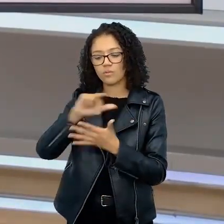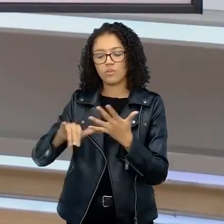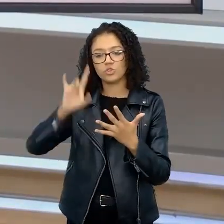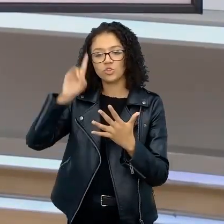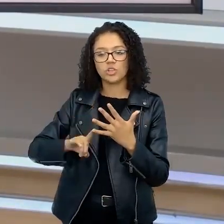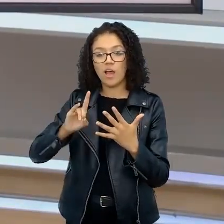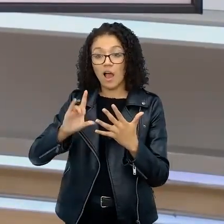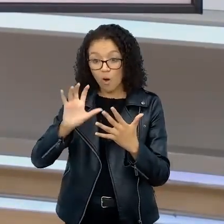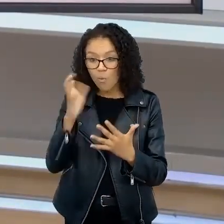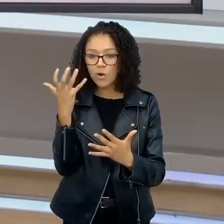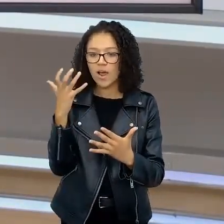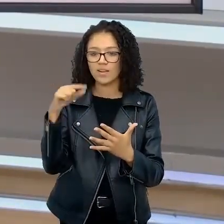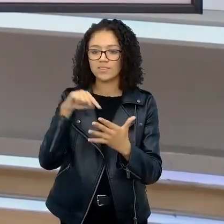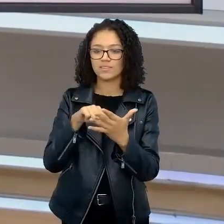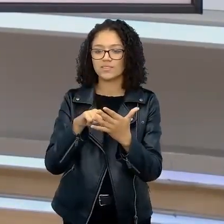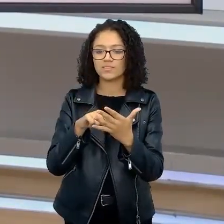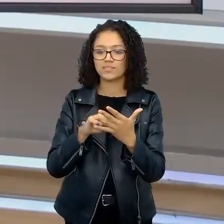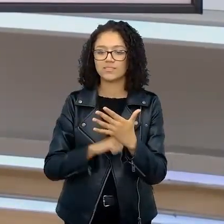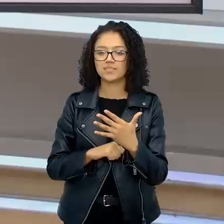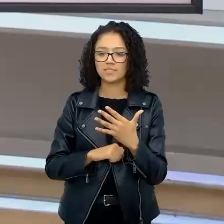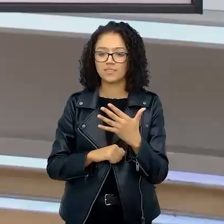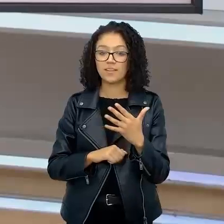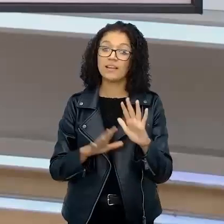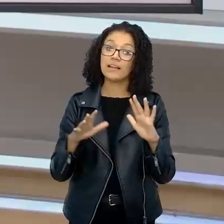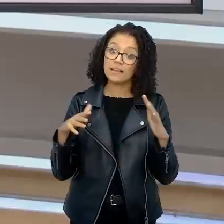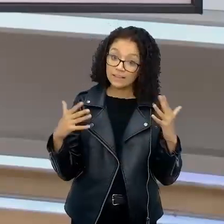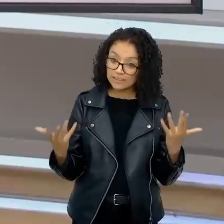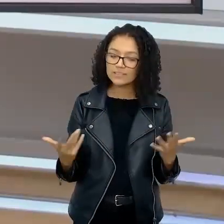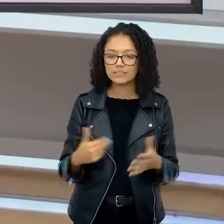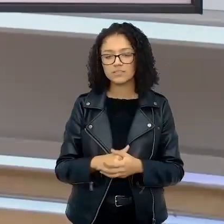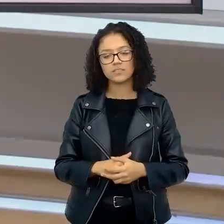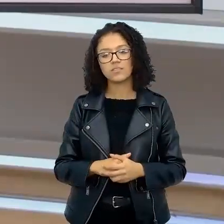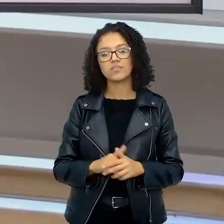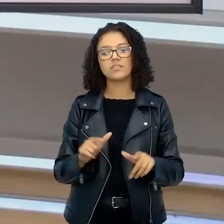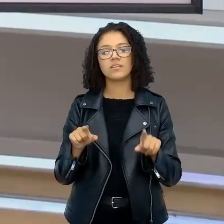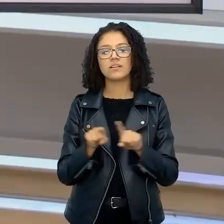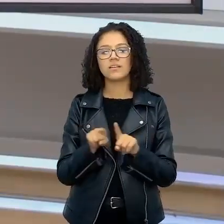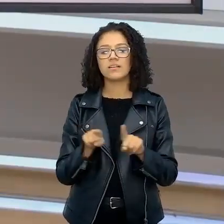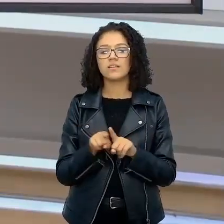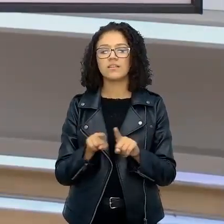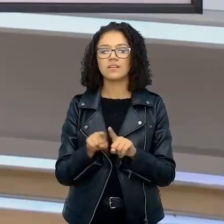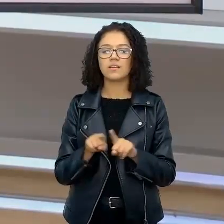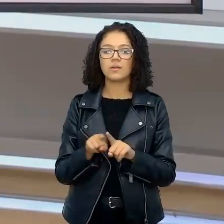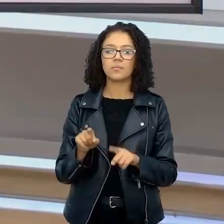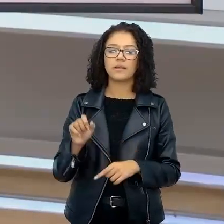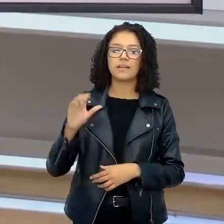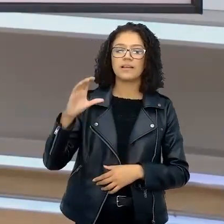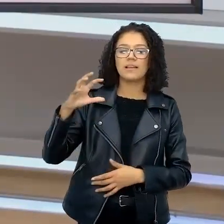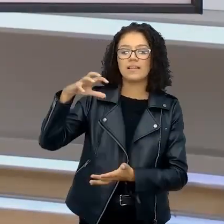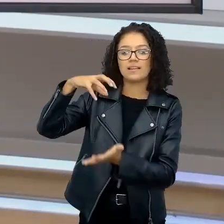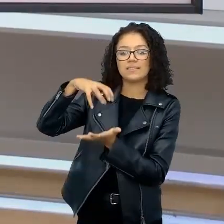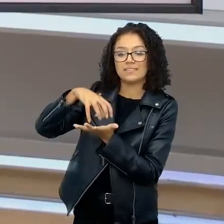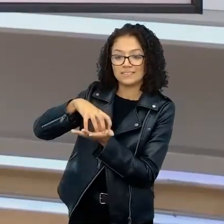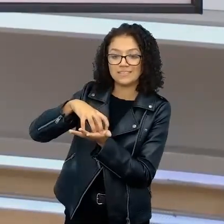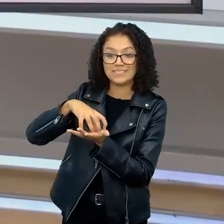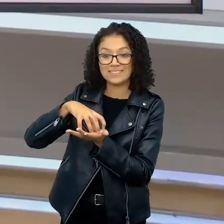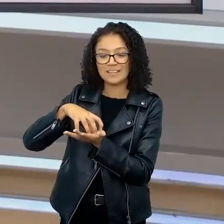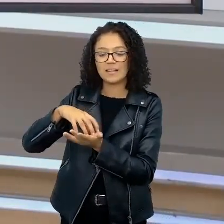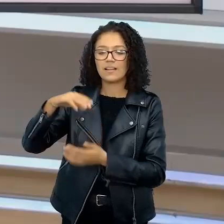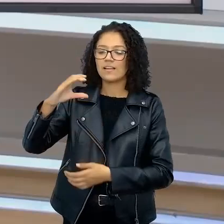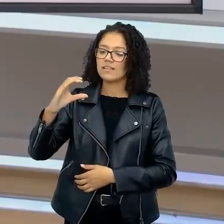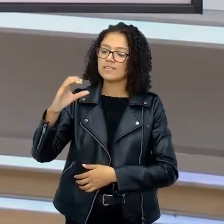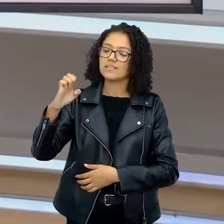ali dos atendimentos, tá? Então, dentro disso, claro, a gente tem as secretarias. Então, a gente tem a Secretaria Municipal